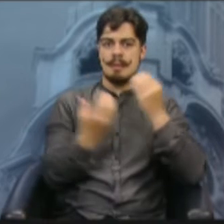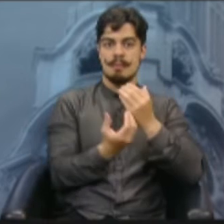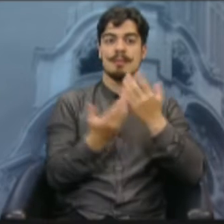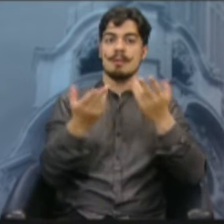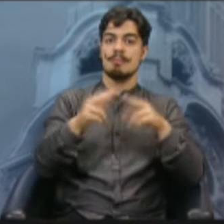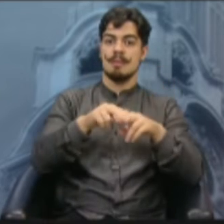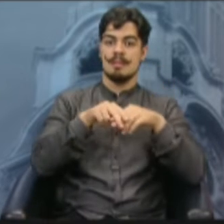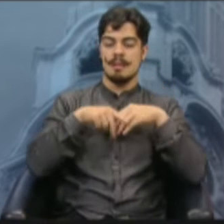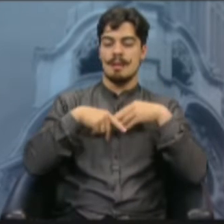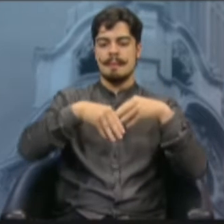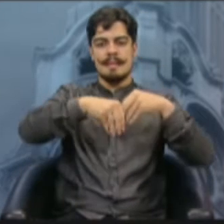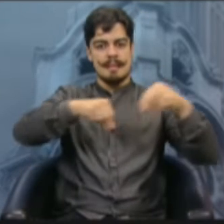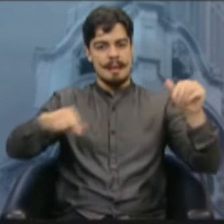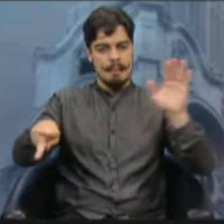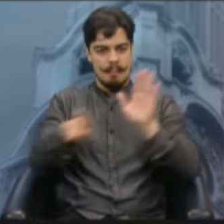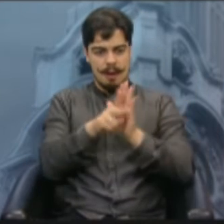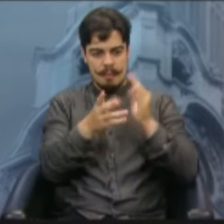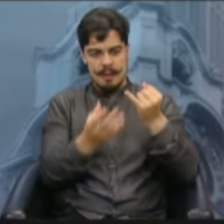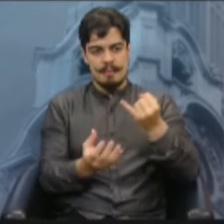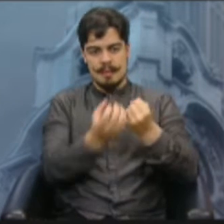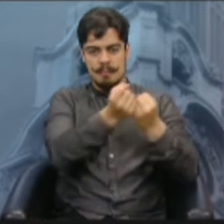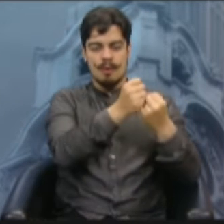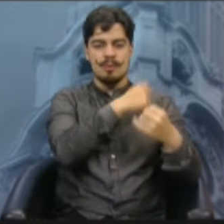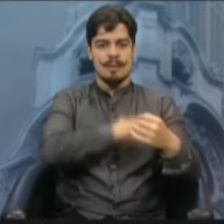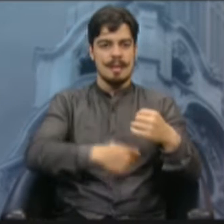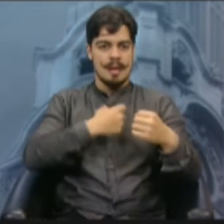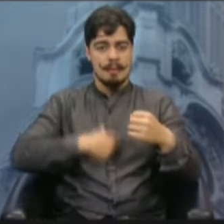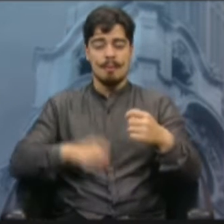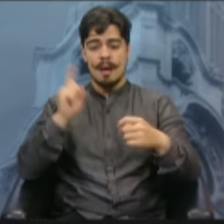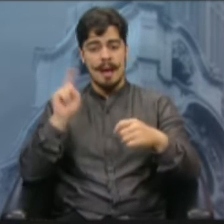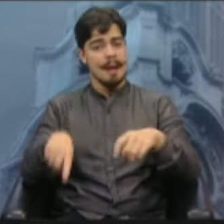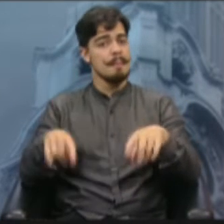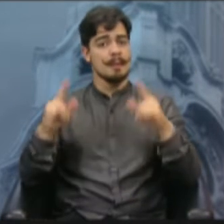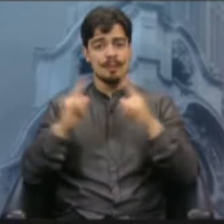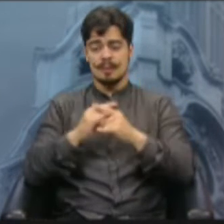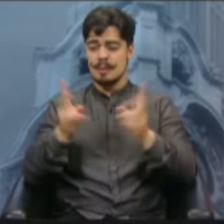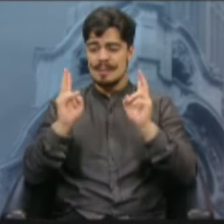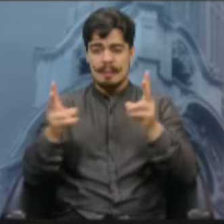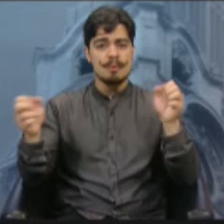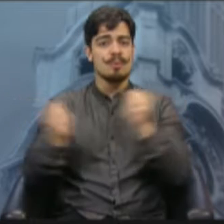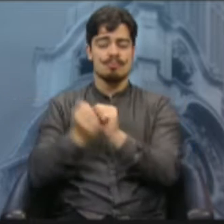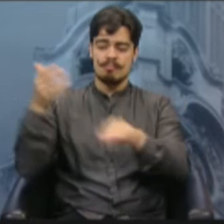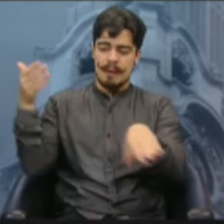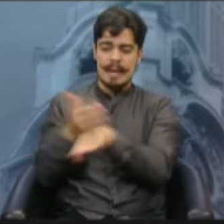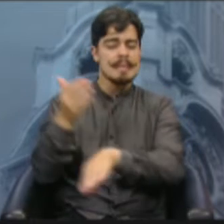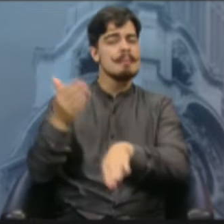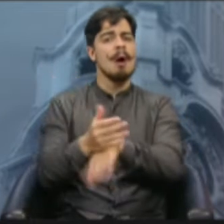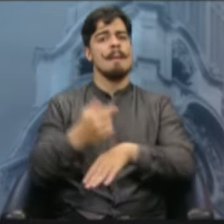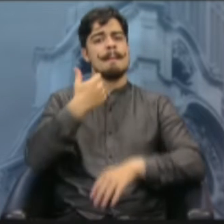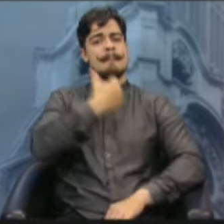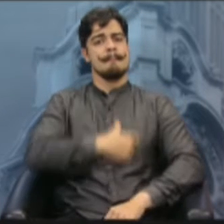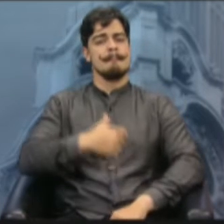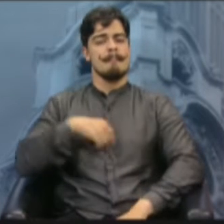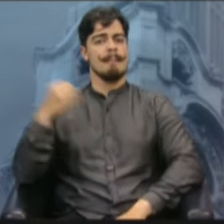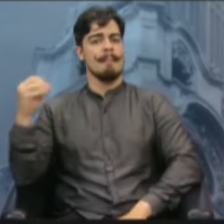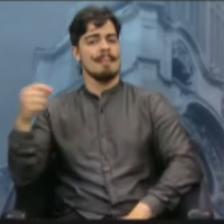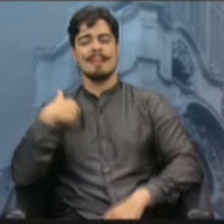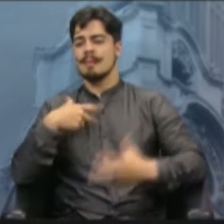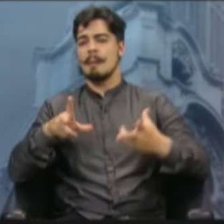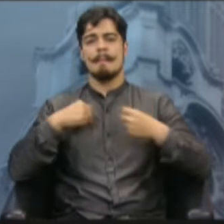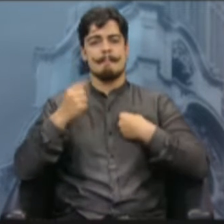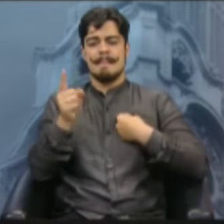então terreno de propriedade do Grêmio Futebol Porto Alegrense, instituição que sempre teve boa fé com a cidade de Porto Alegre, não merecendo, portanto,